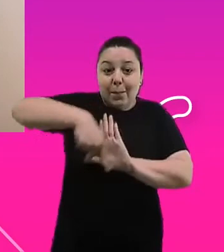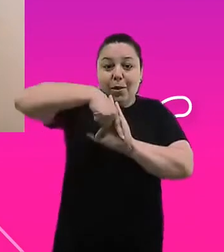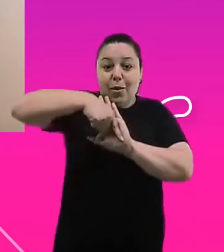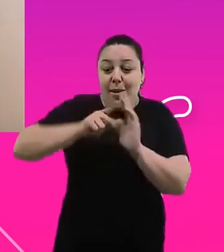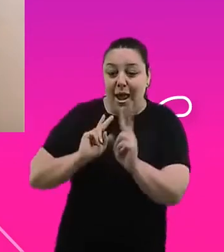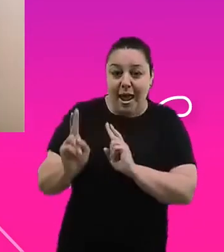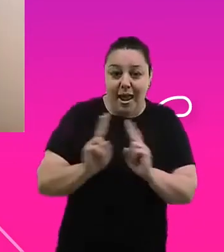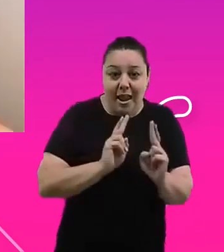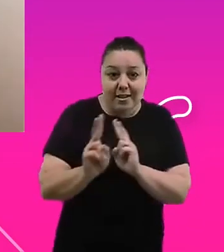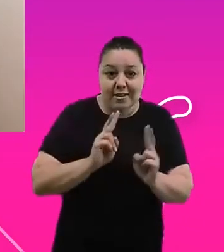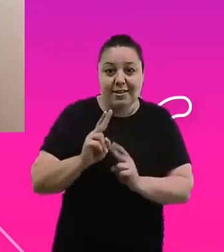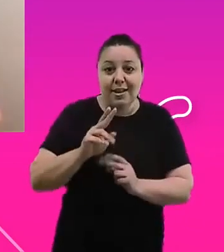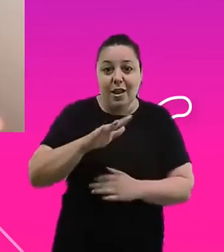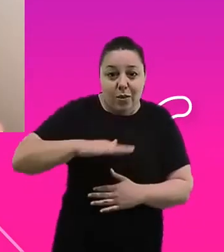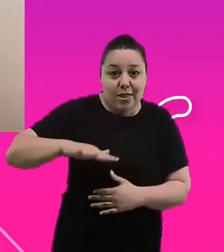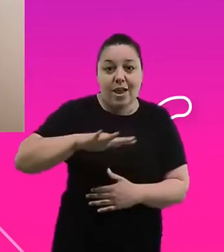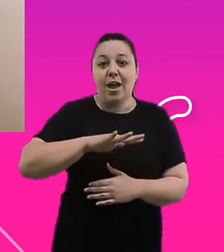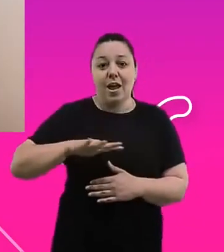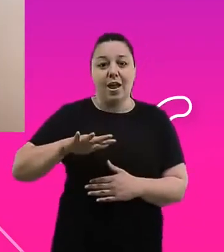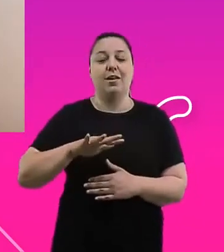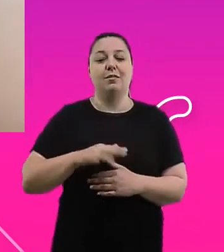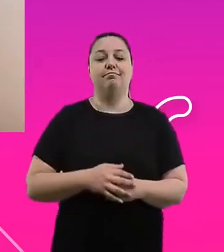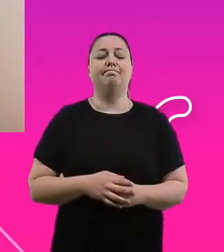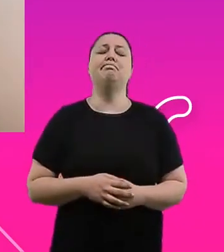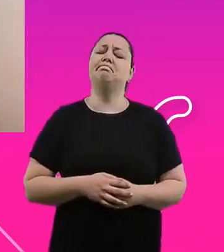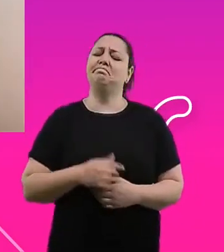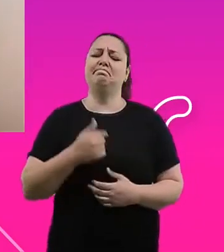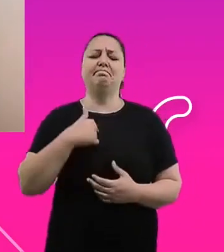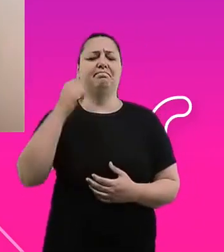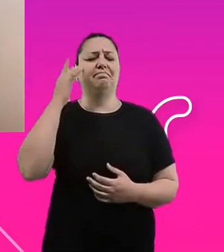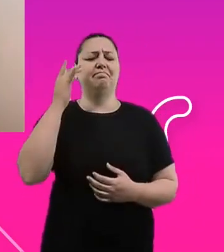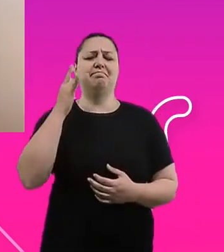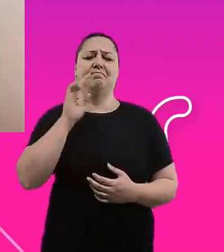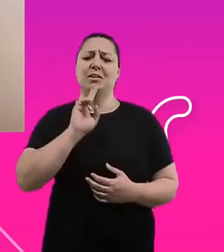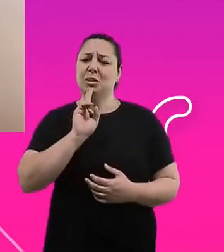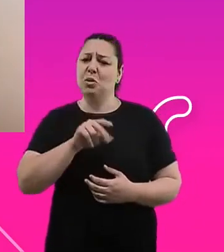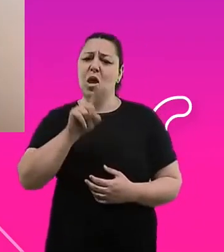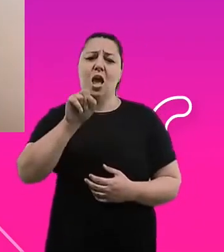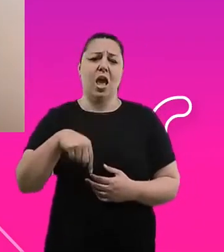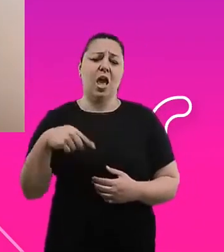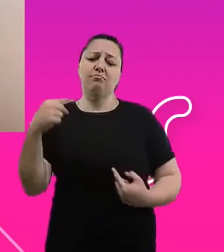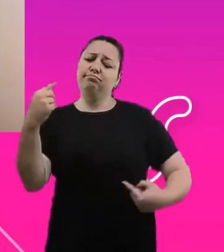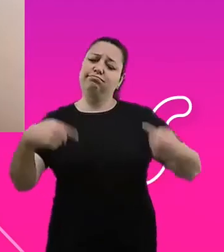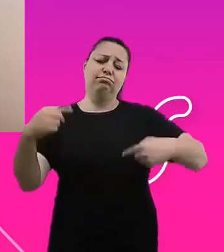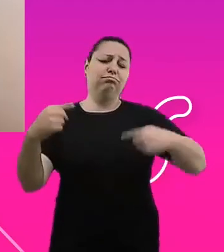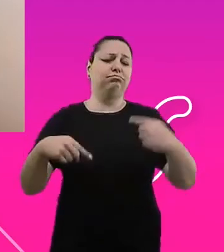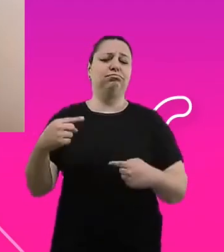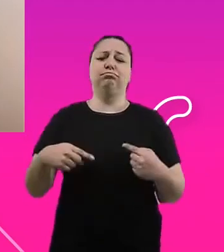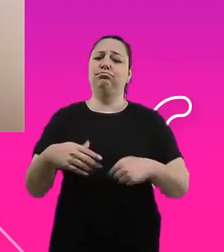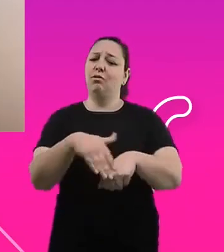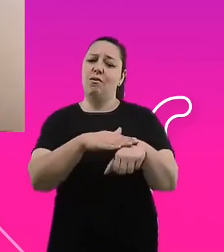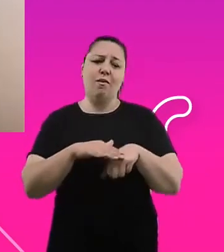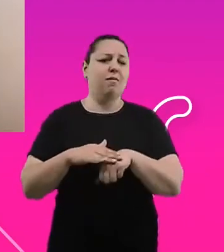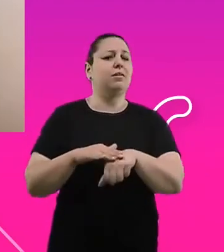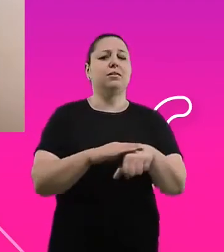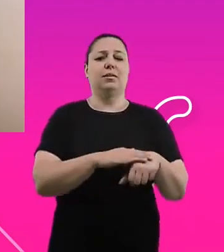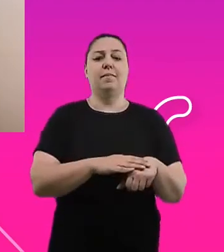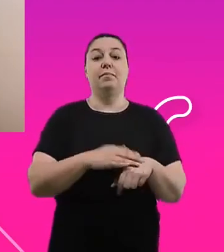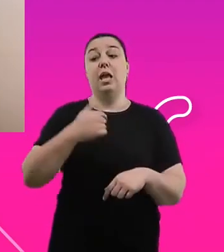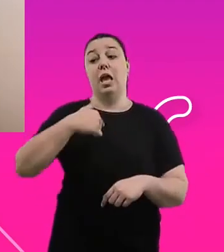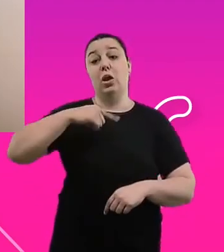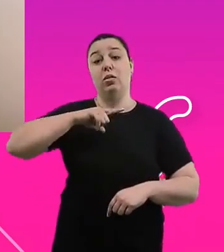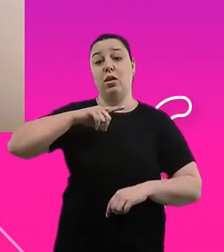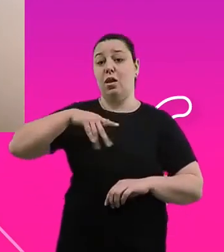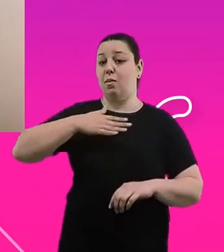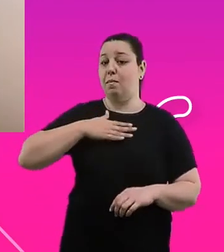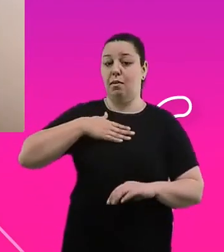Eu acho que reforço que é diálogo. Tipo, eu preciso do meu tempo, eu tenho o meu processo, demorei anos para entender esse